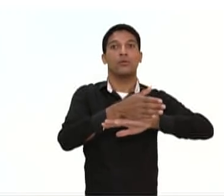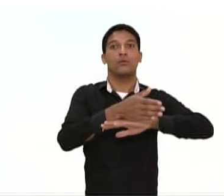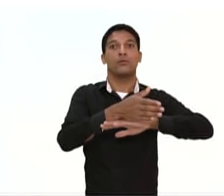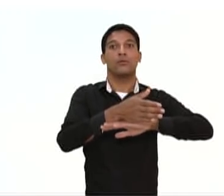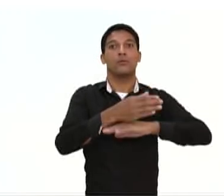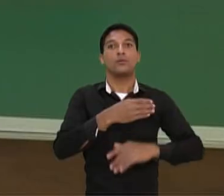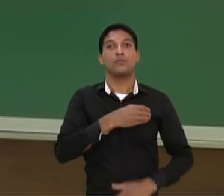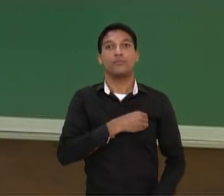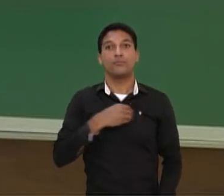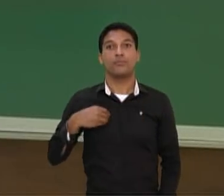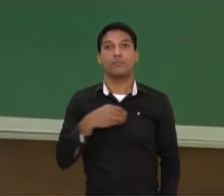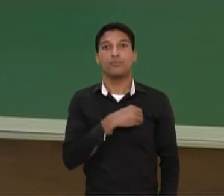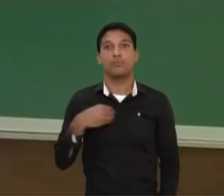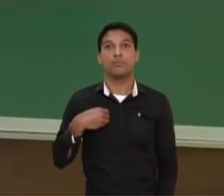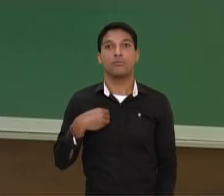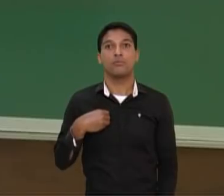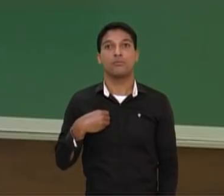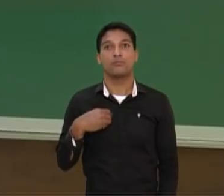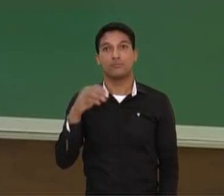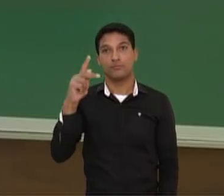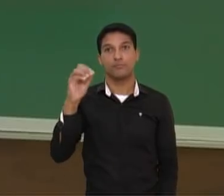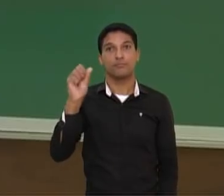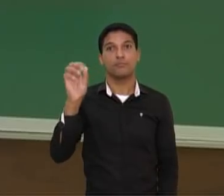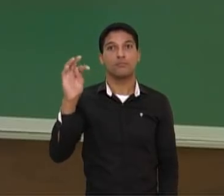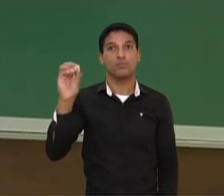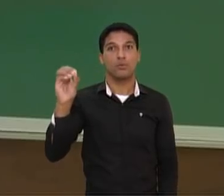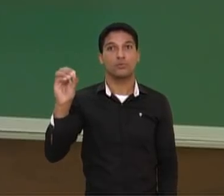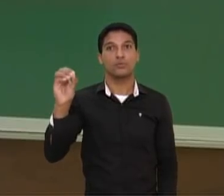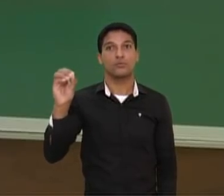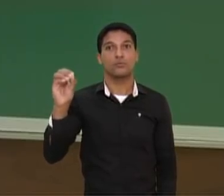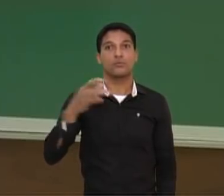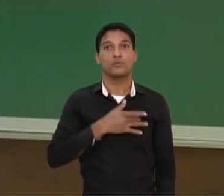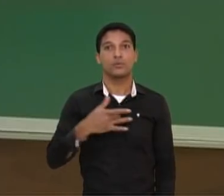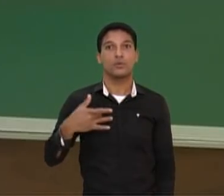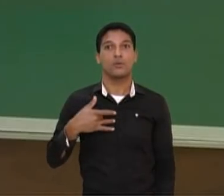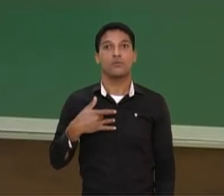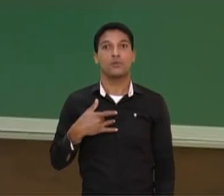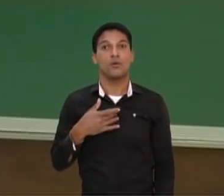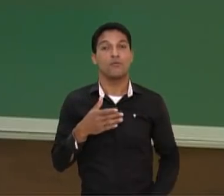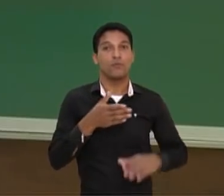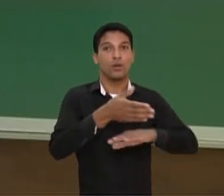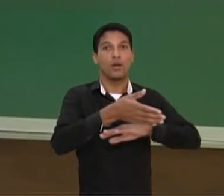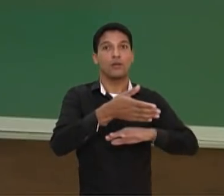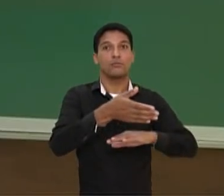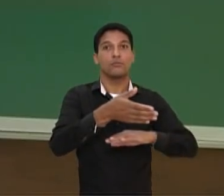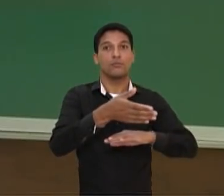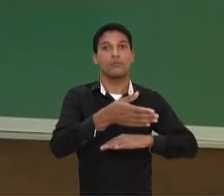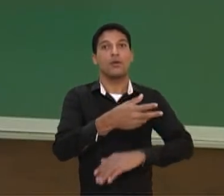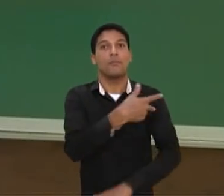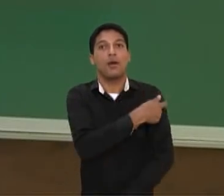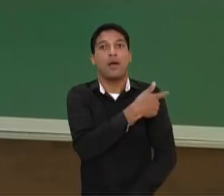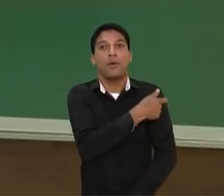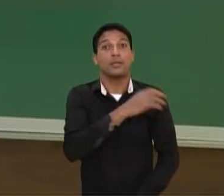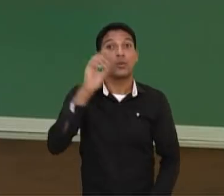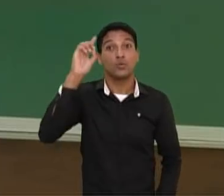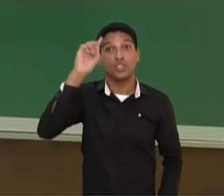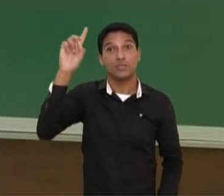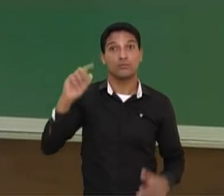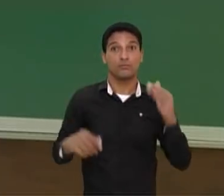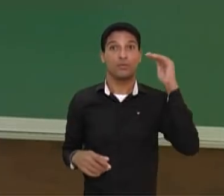as datas em que eles foram vacinados e que tipo de público foi vacinado em cada data, ok? Muito